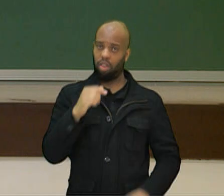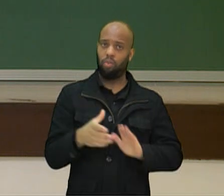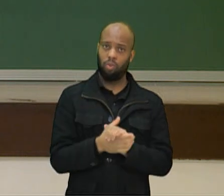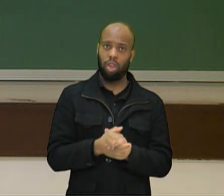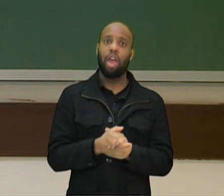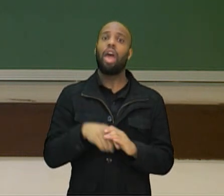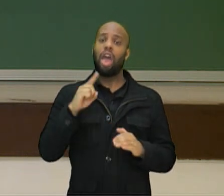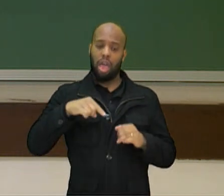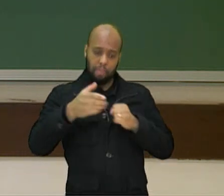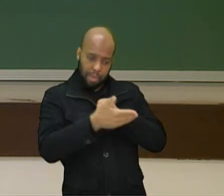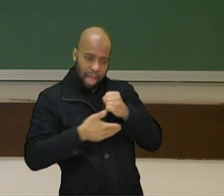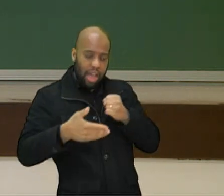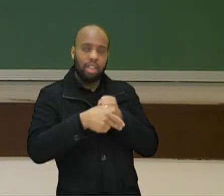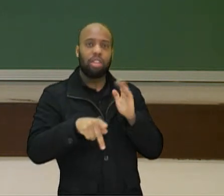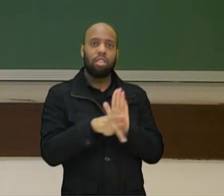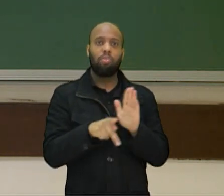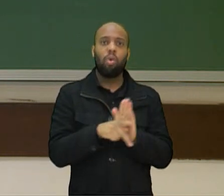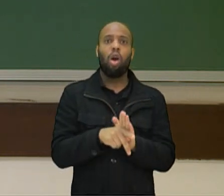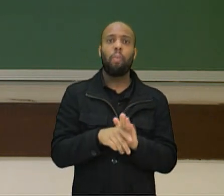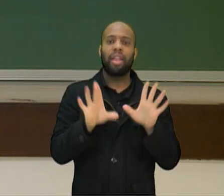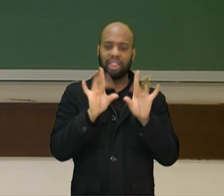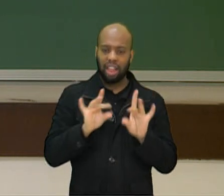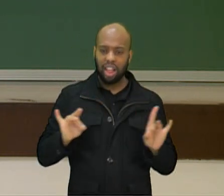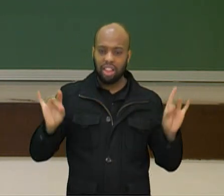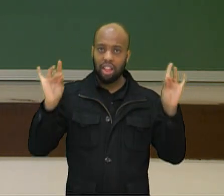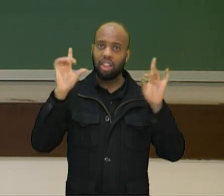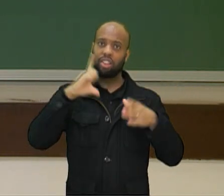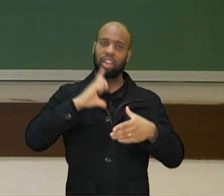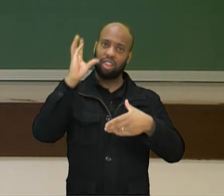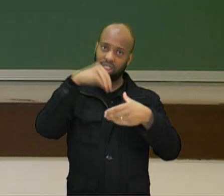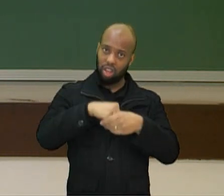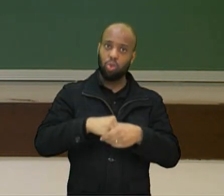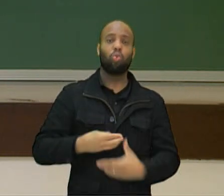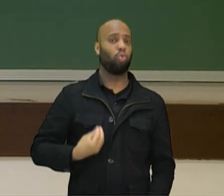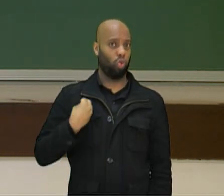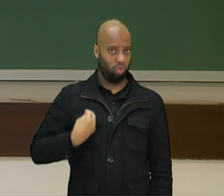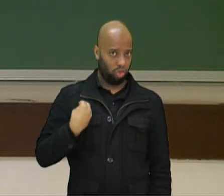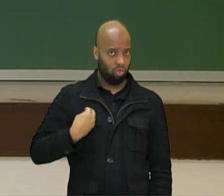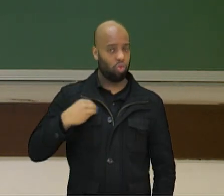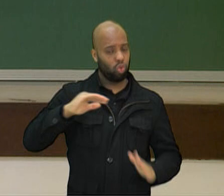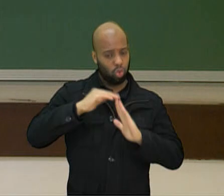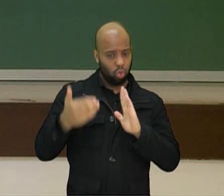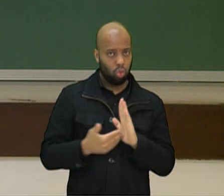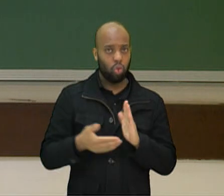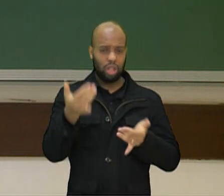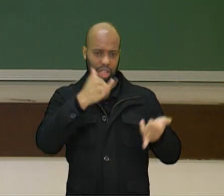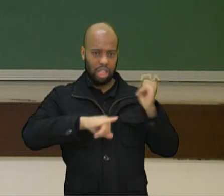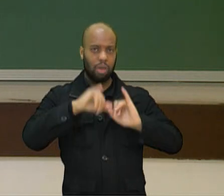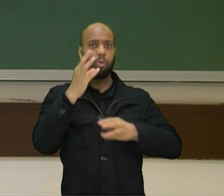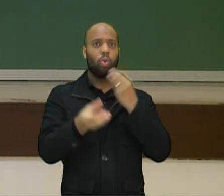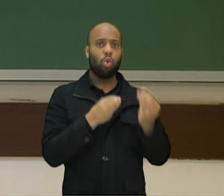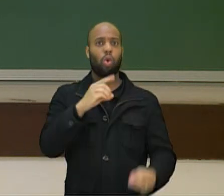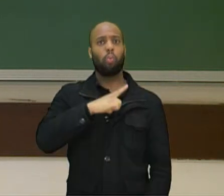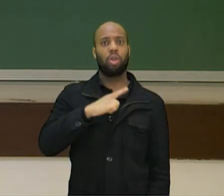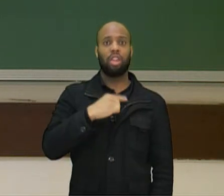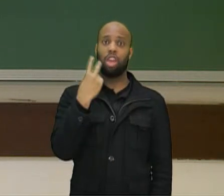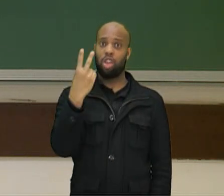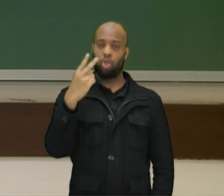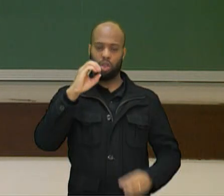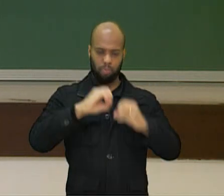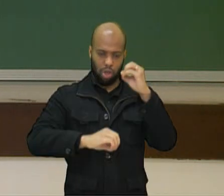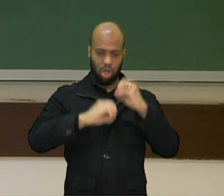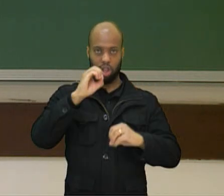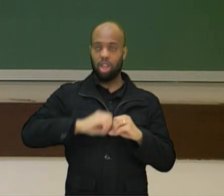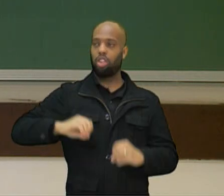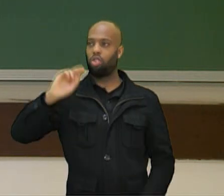a maior parte dos líquidos existentes nos seres vivos. E ela quimicamente é composta por 2 moléculas